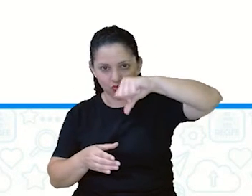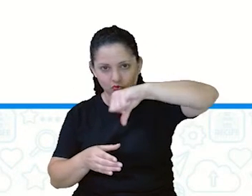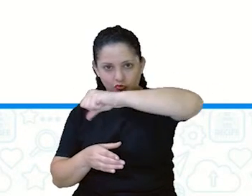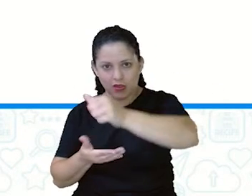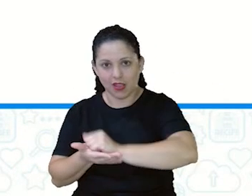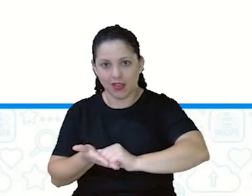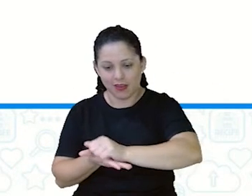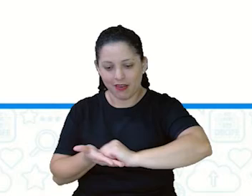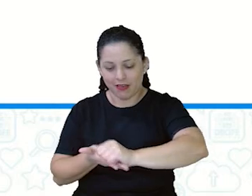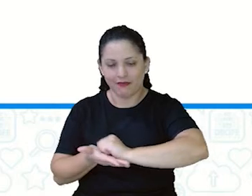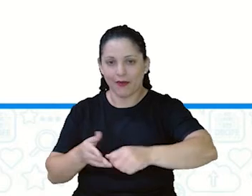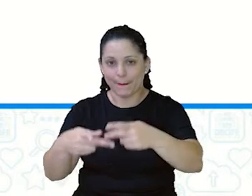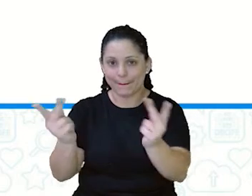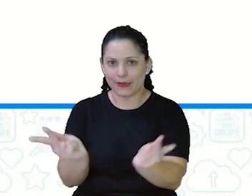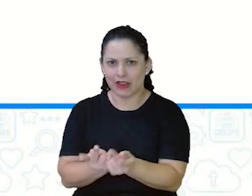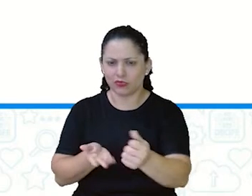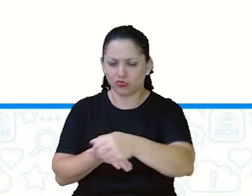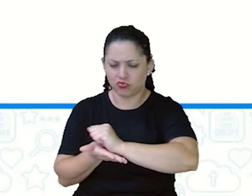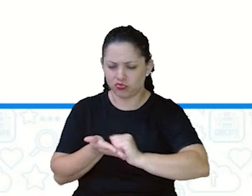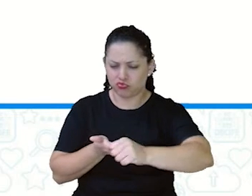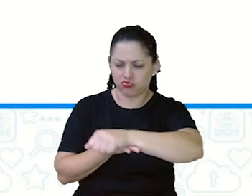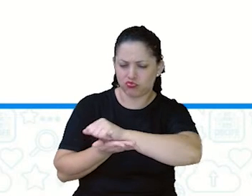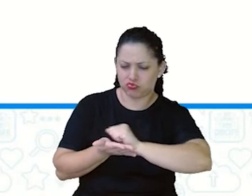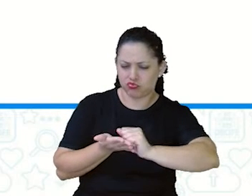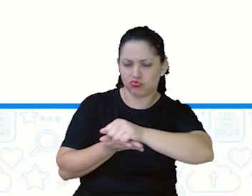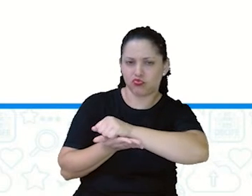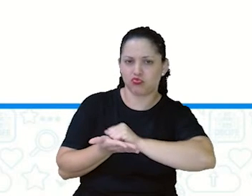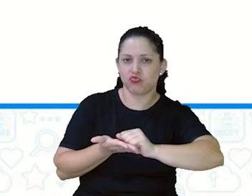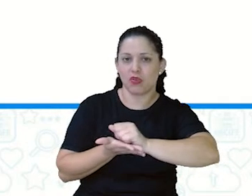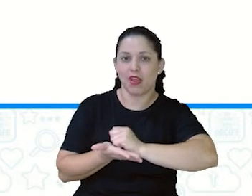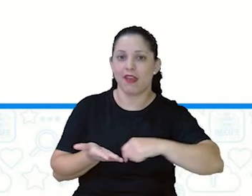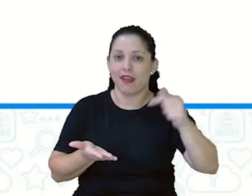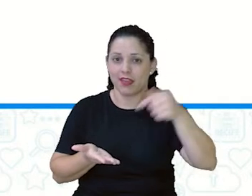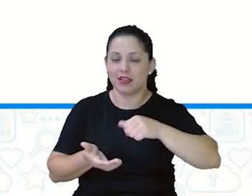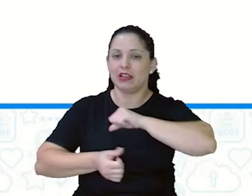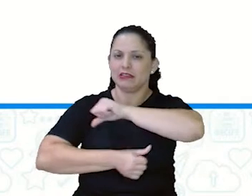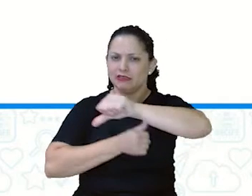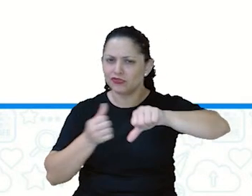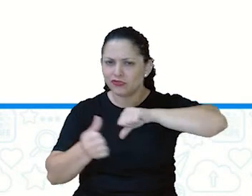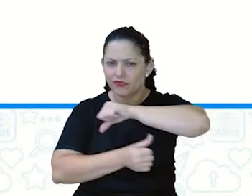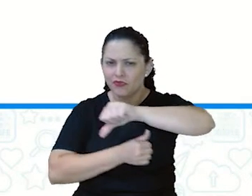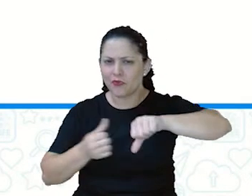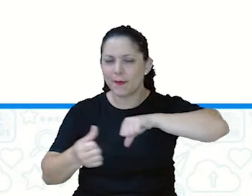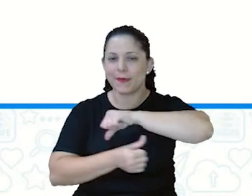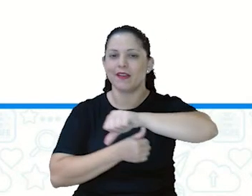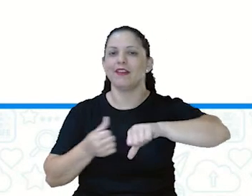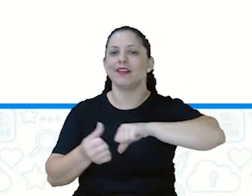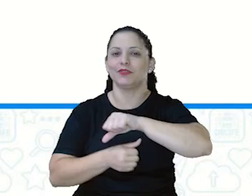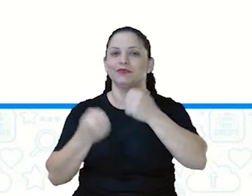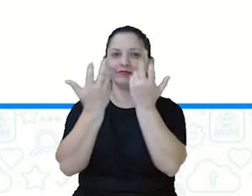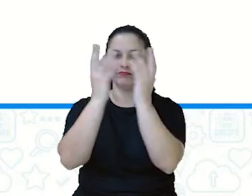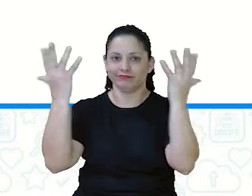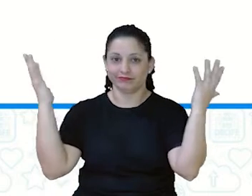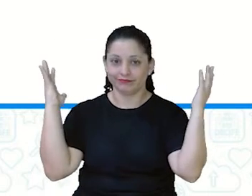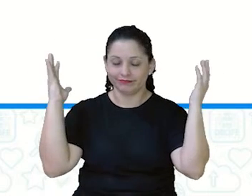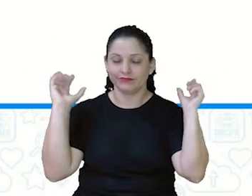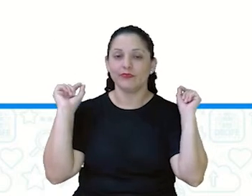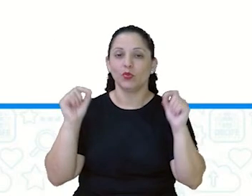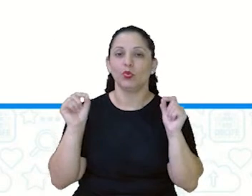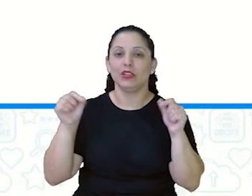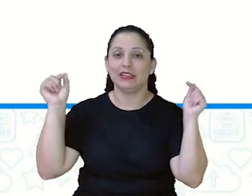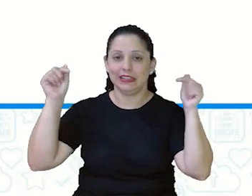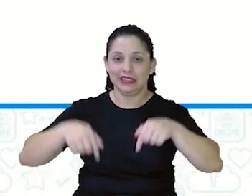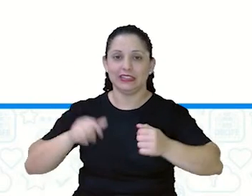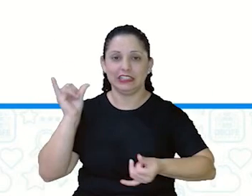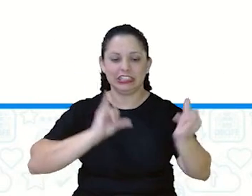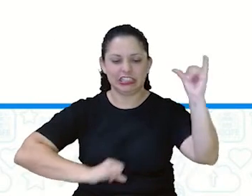Detergente biodegradável é um detergente facilmente transformado por organismos decompositores que vivem na natureza, resultando em